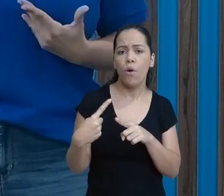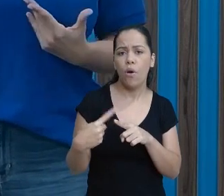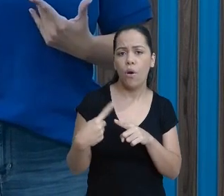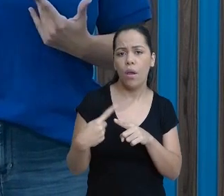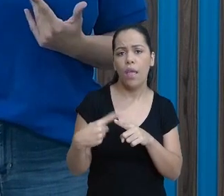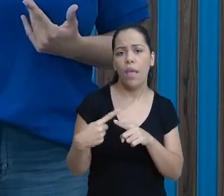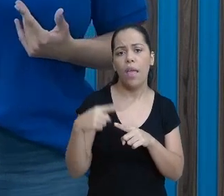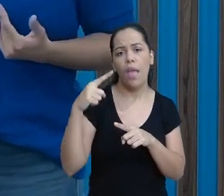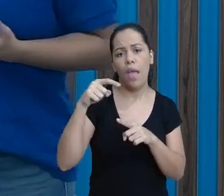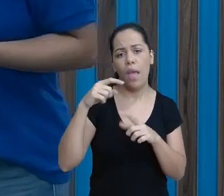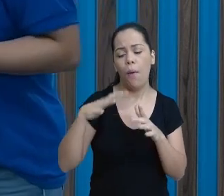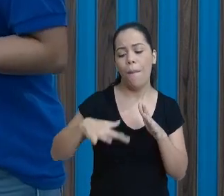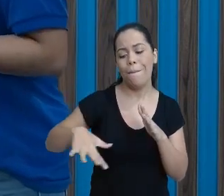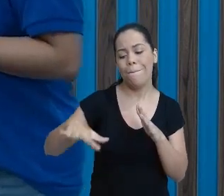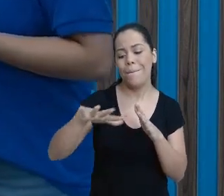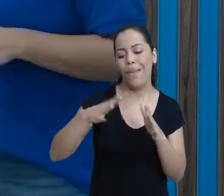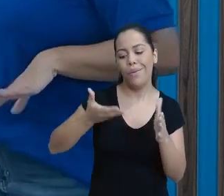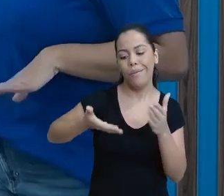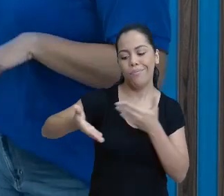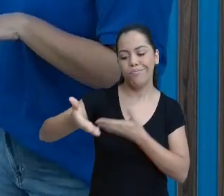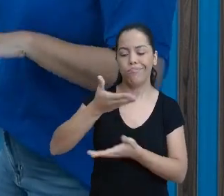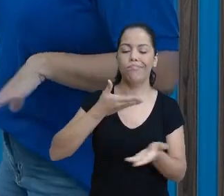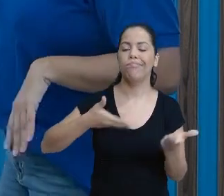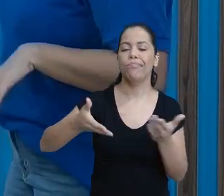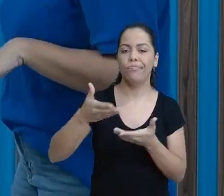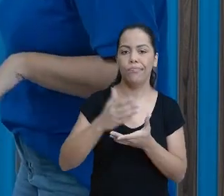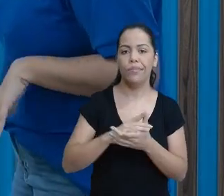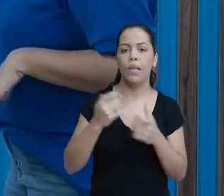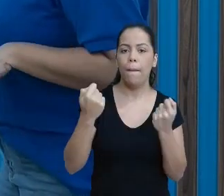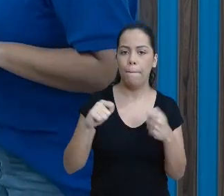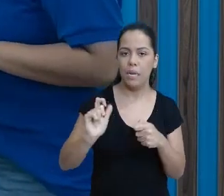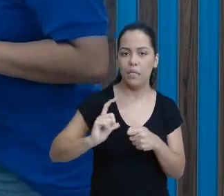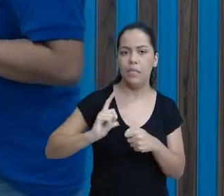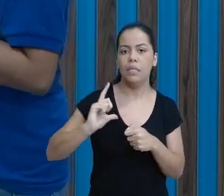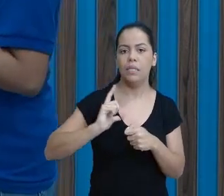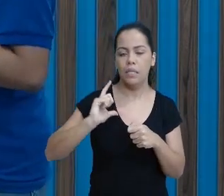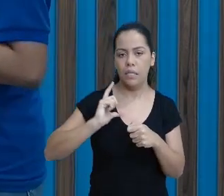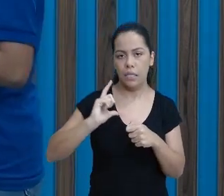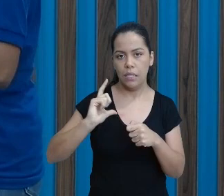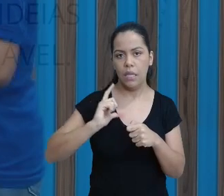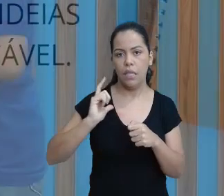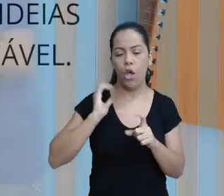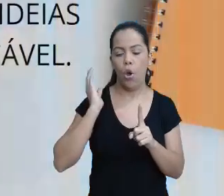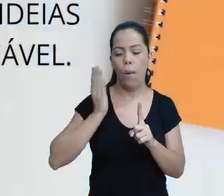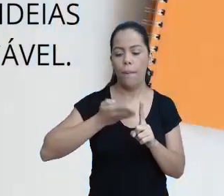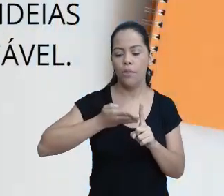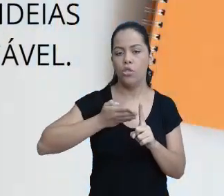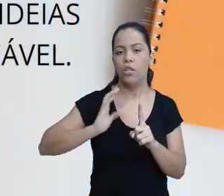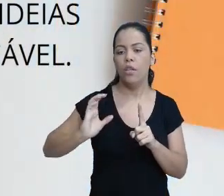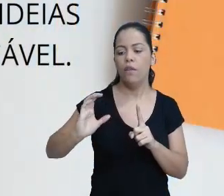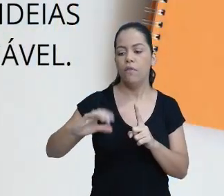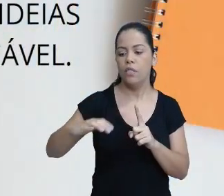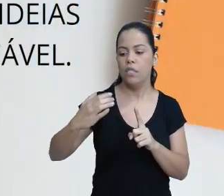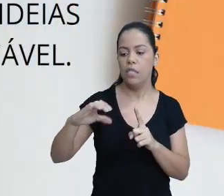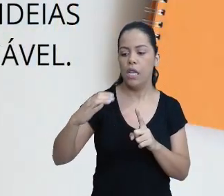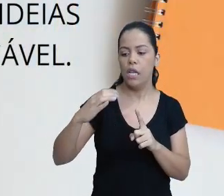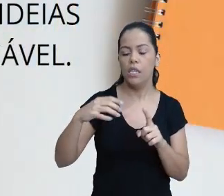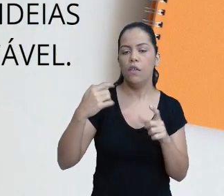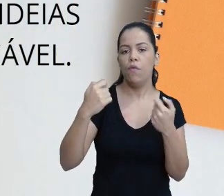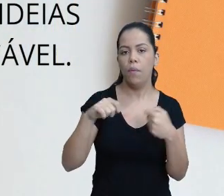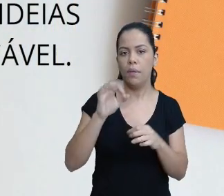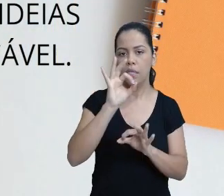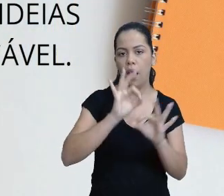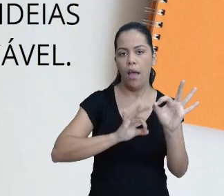que circulam. Então, deve ter um cunho científico, ser racional, sistemática, ou